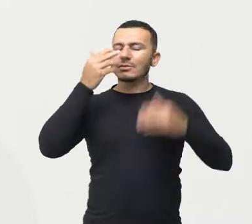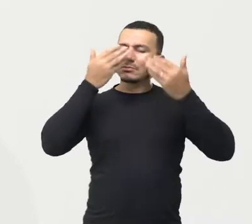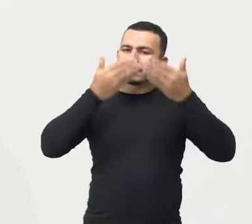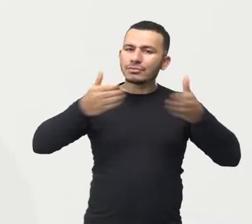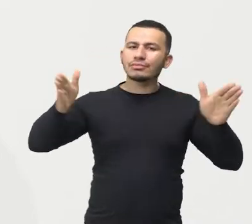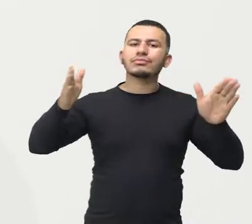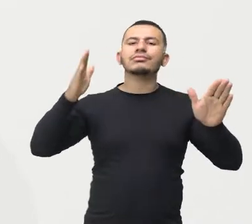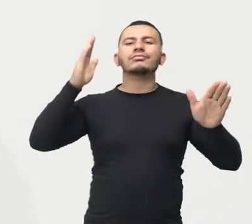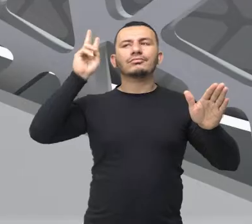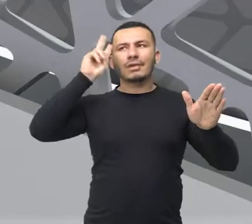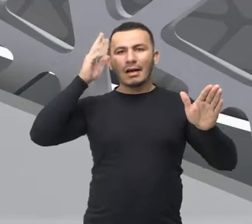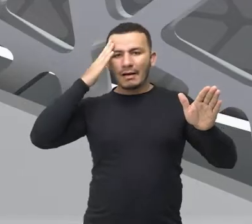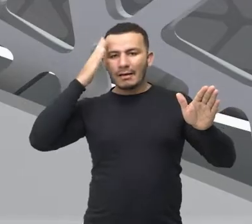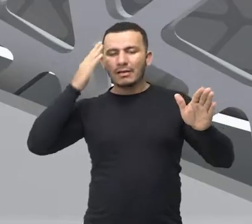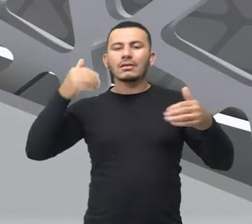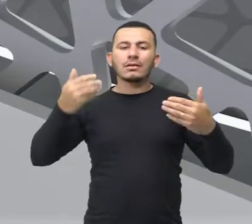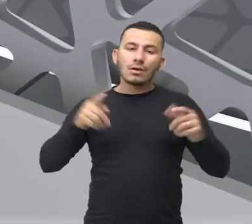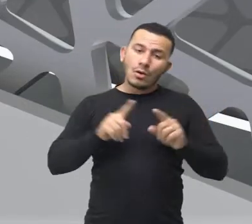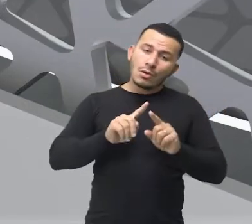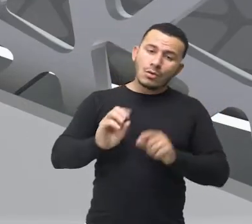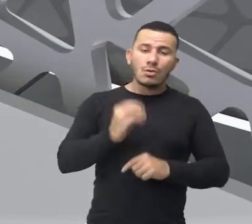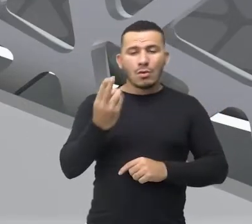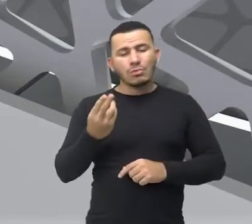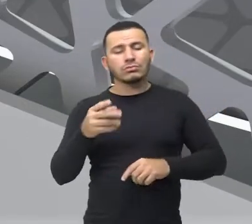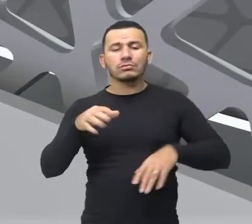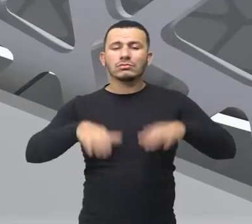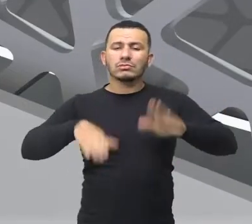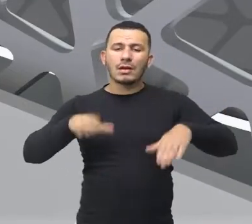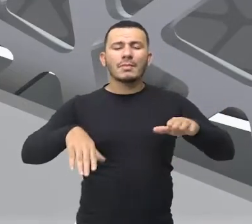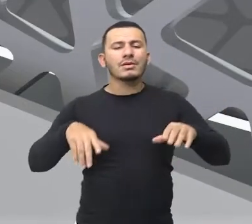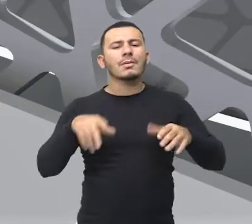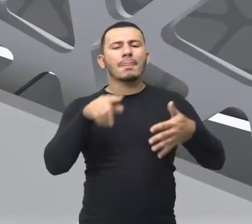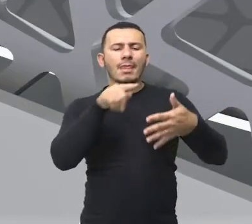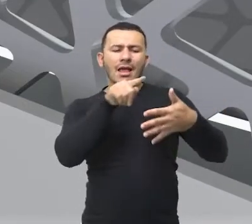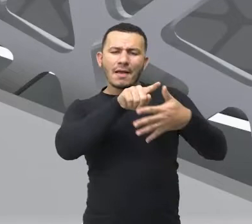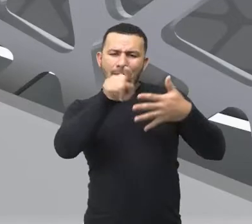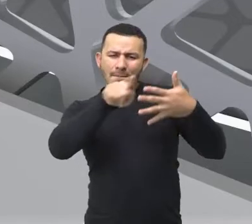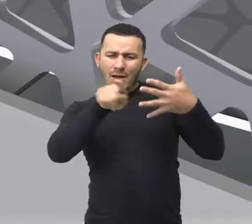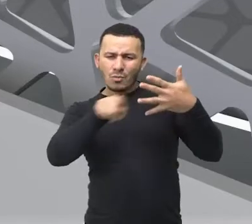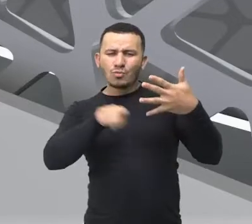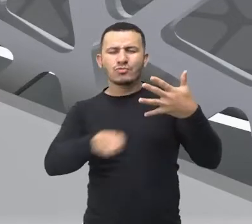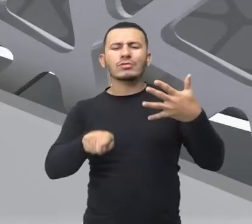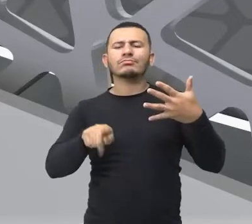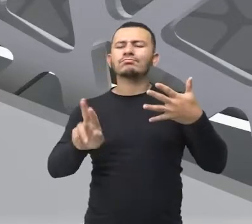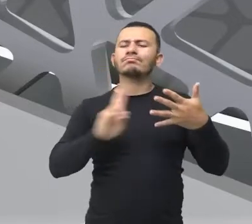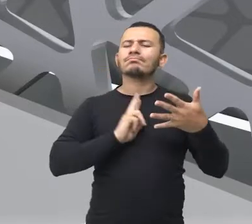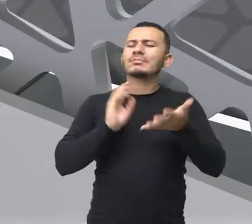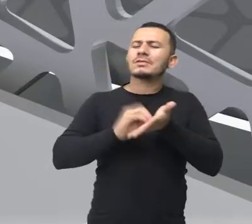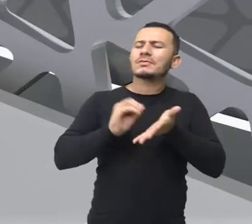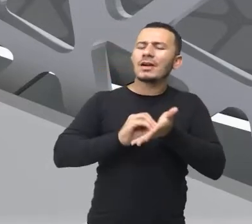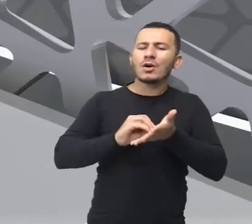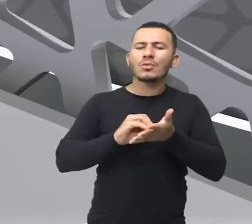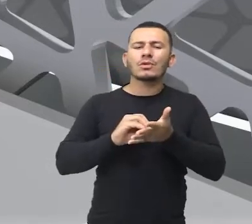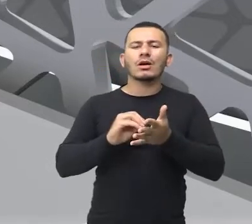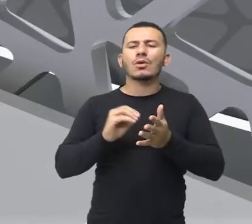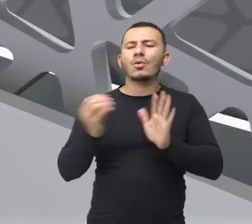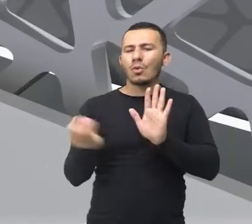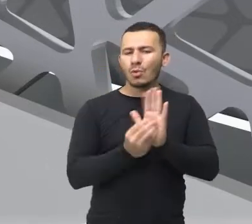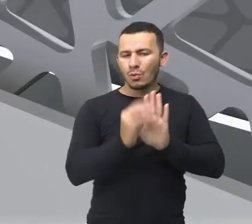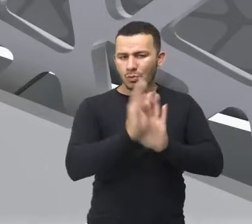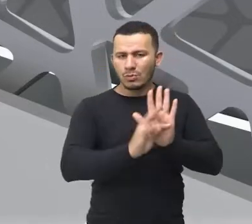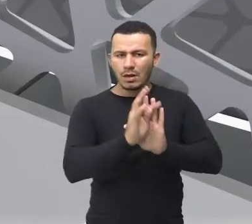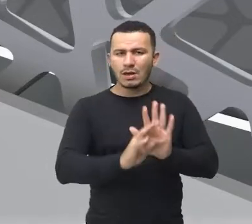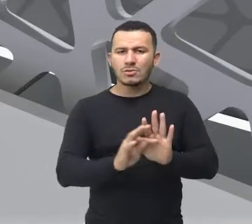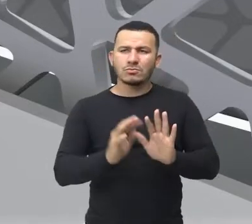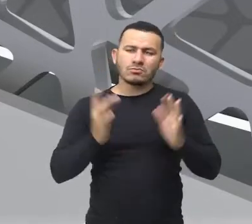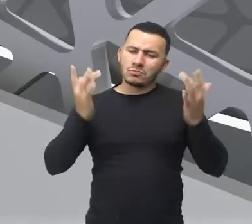ampla. No entanto, pode ocorrer de algumas dessas perguntas não serem respondidas no texto. Por quê? De repente não